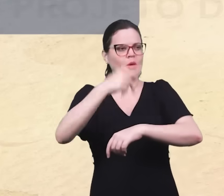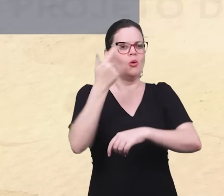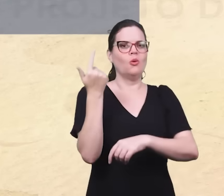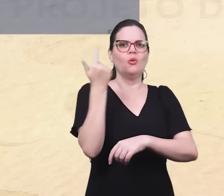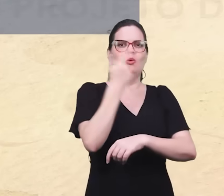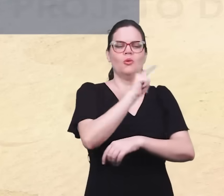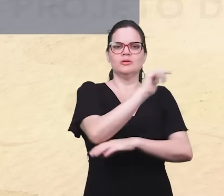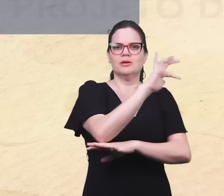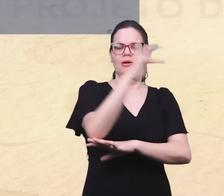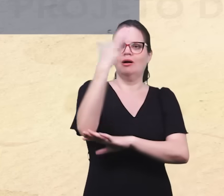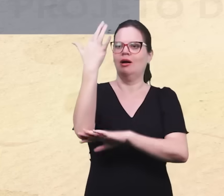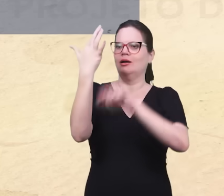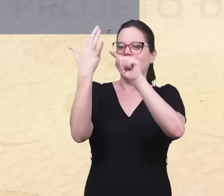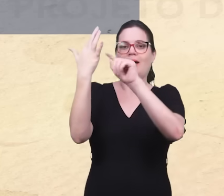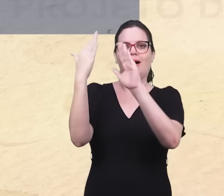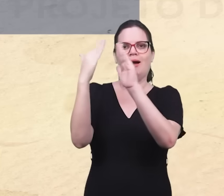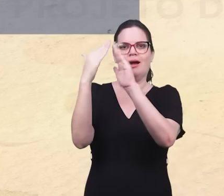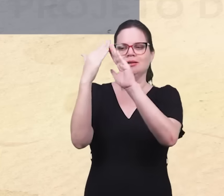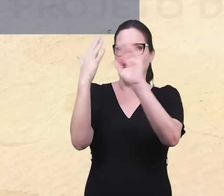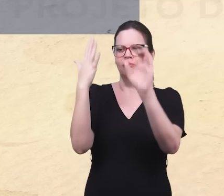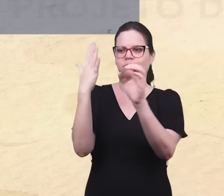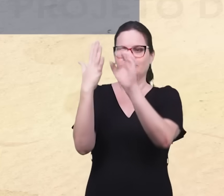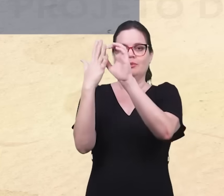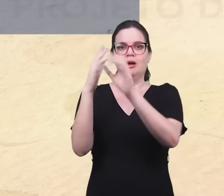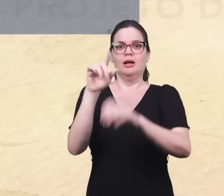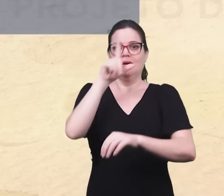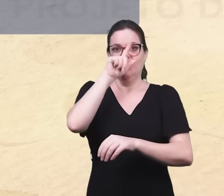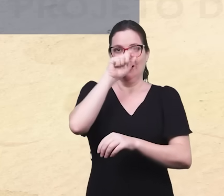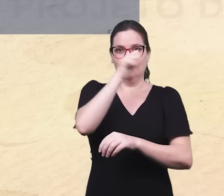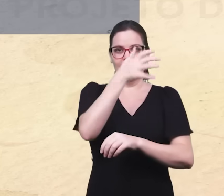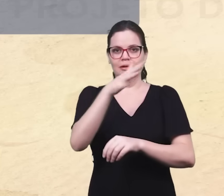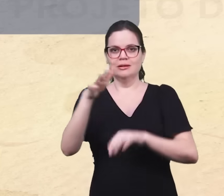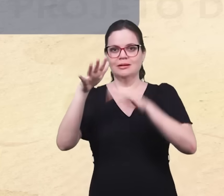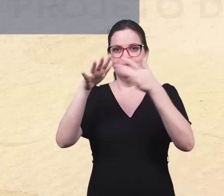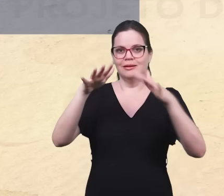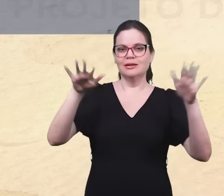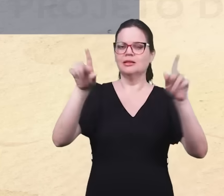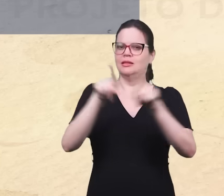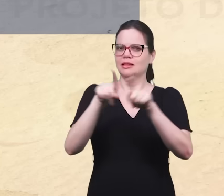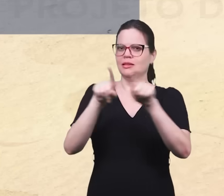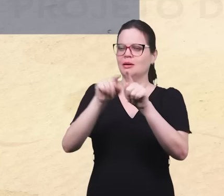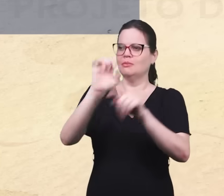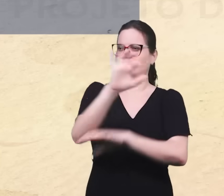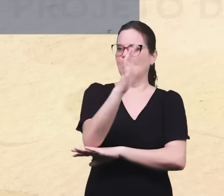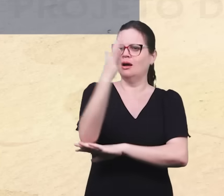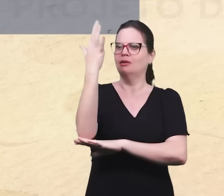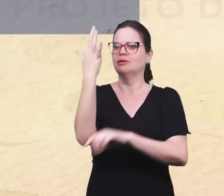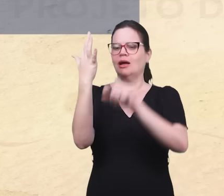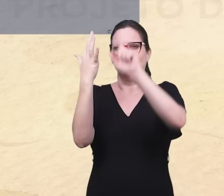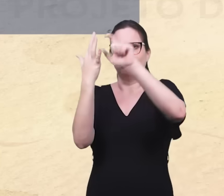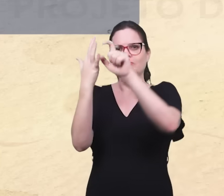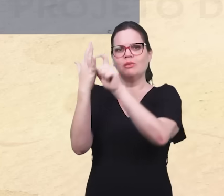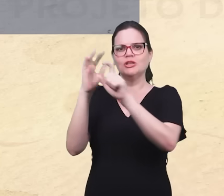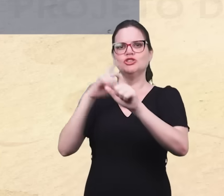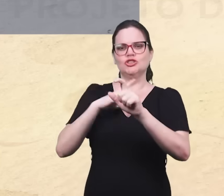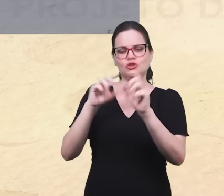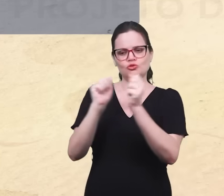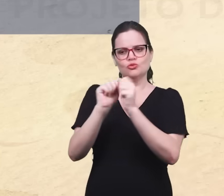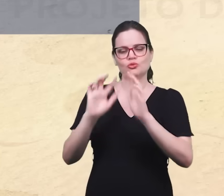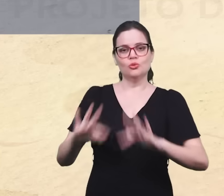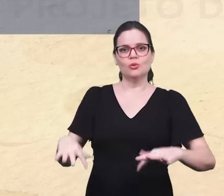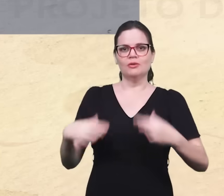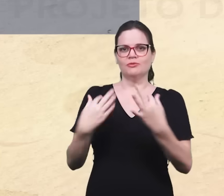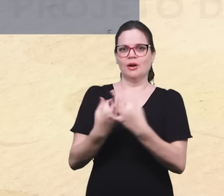a andorinha ninho para si e para sua prole, junto dos teus altares, Senhor dos